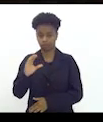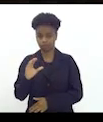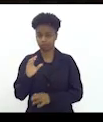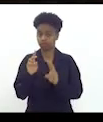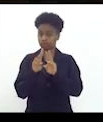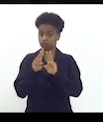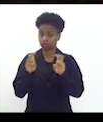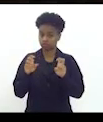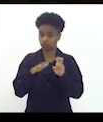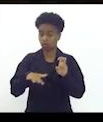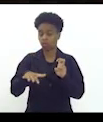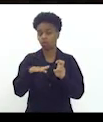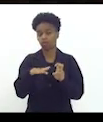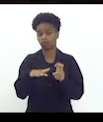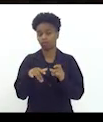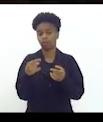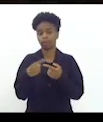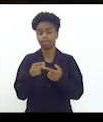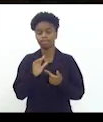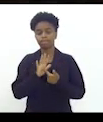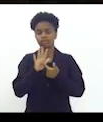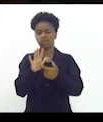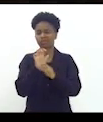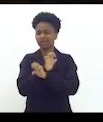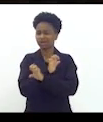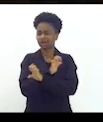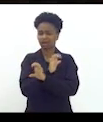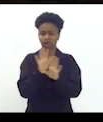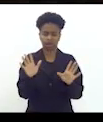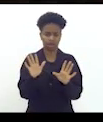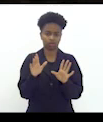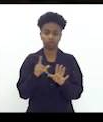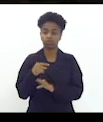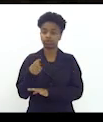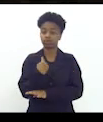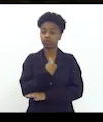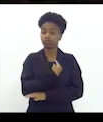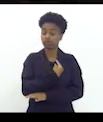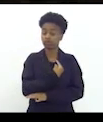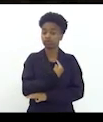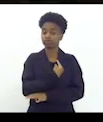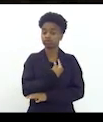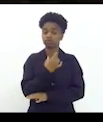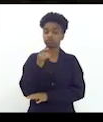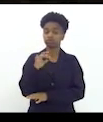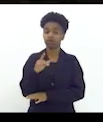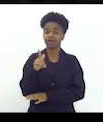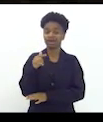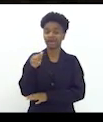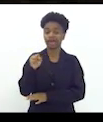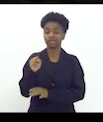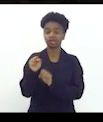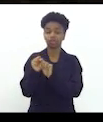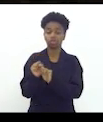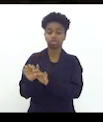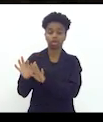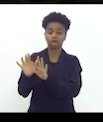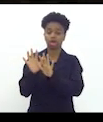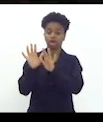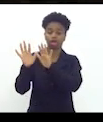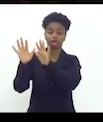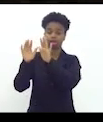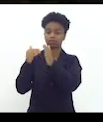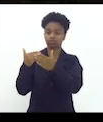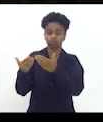sobre esse tema, que mostra claramente que nós estamos jogando gás fora,